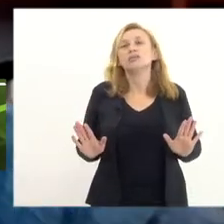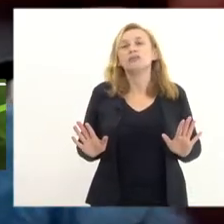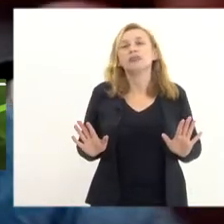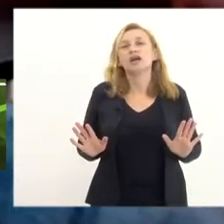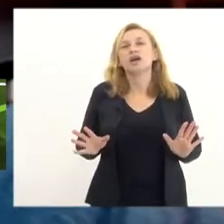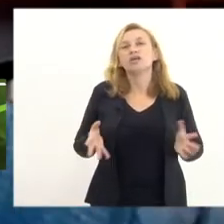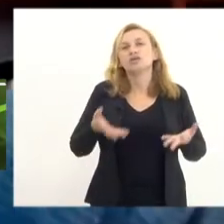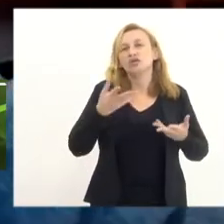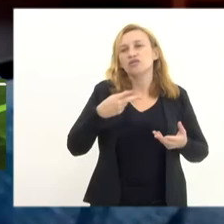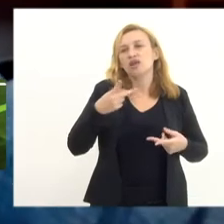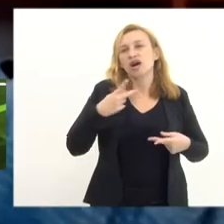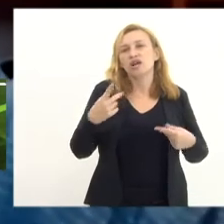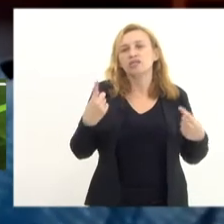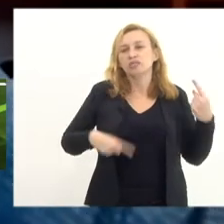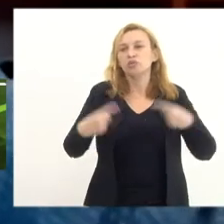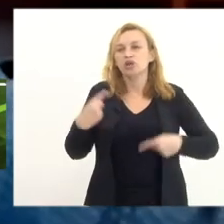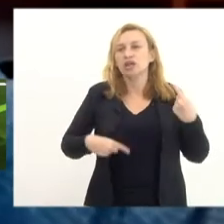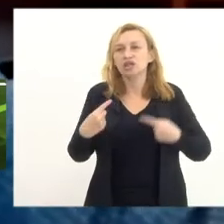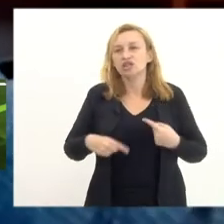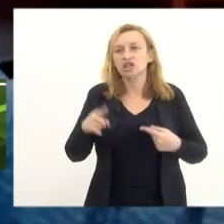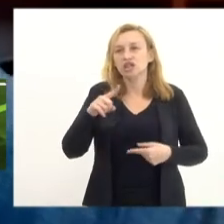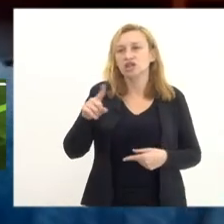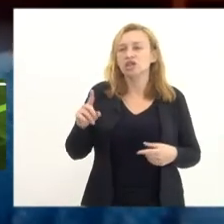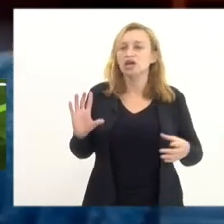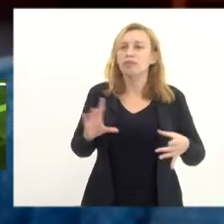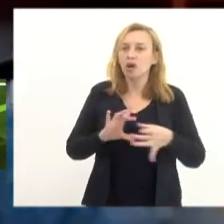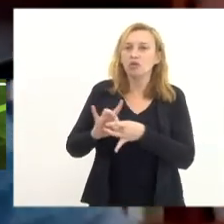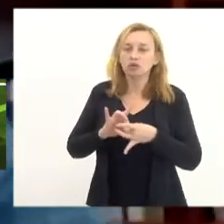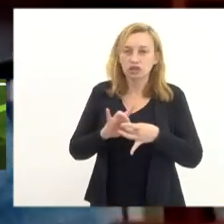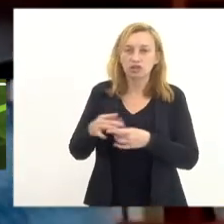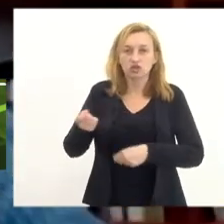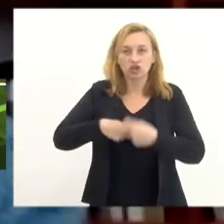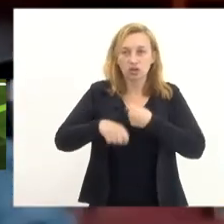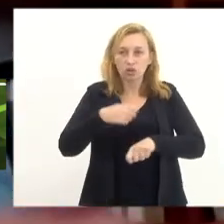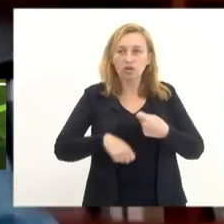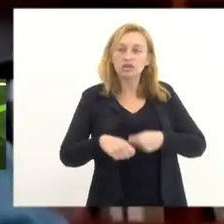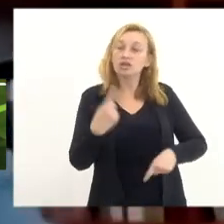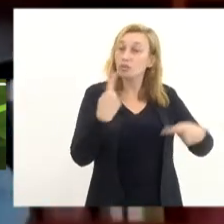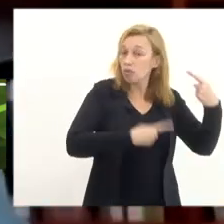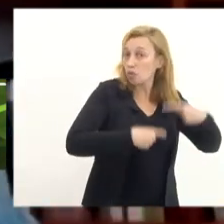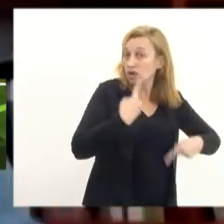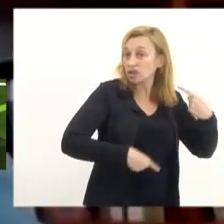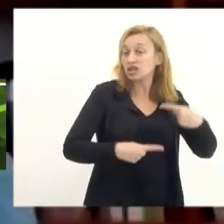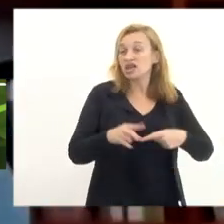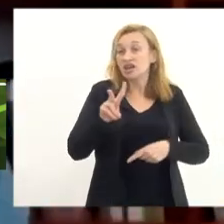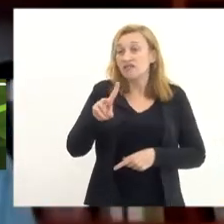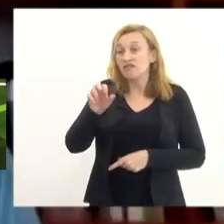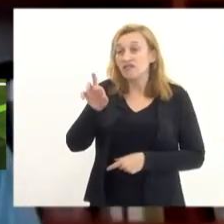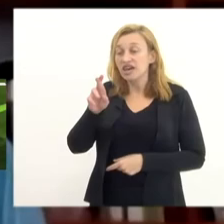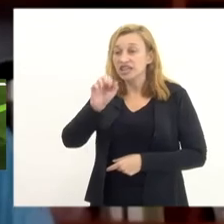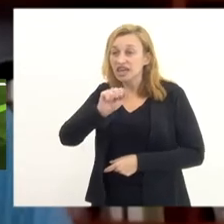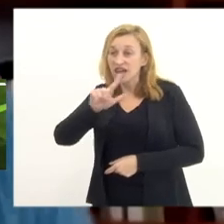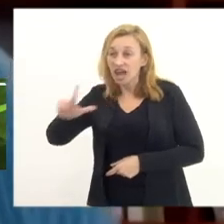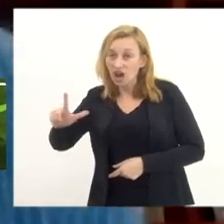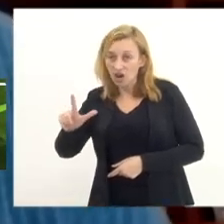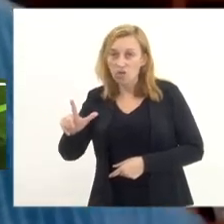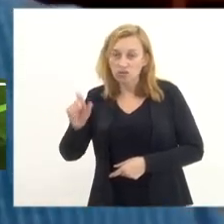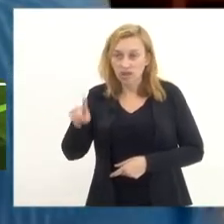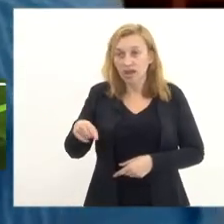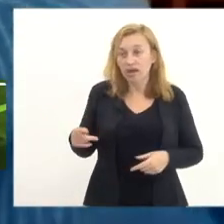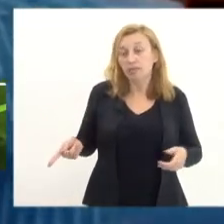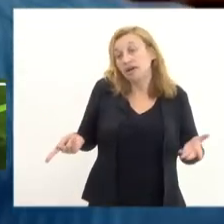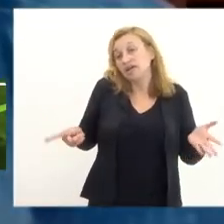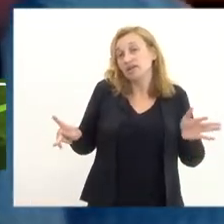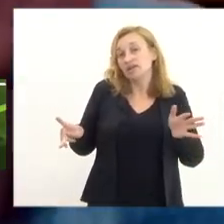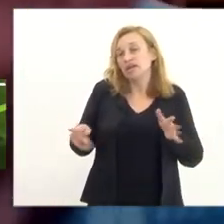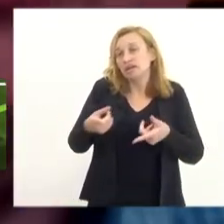chama de políticas horizontais, que é ambiente negócio, que é importante, e políticas verticais ou do complexo, e aí cabe ao país